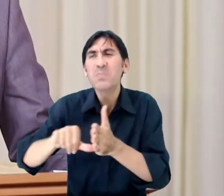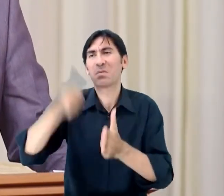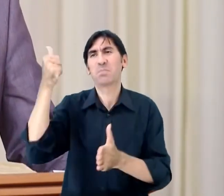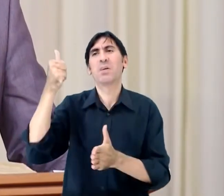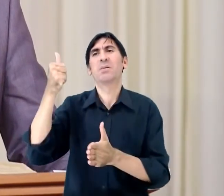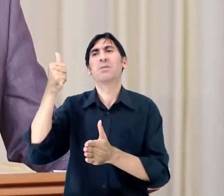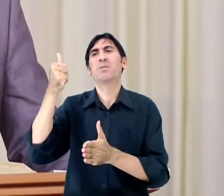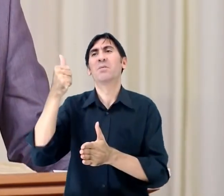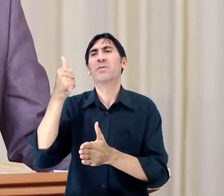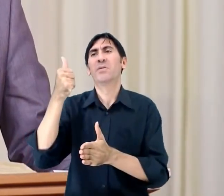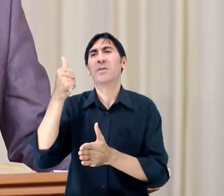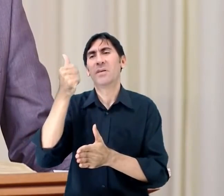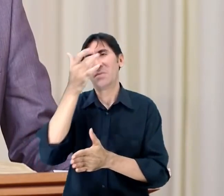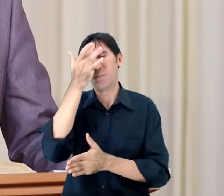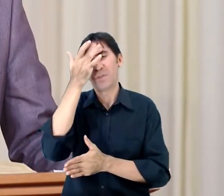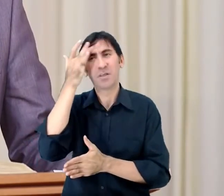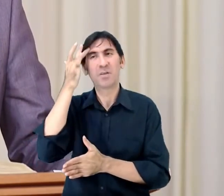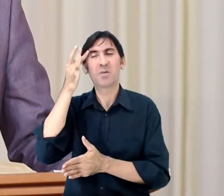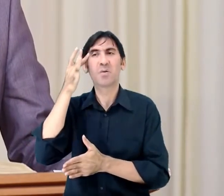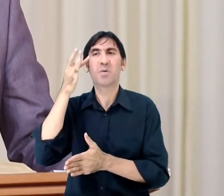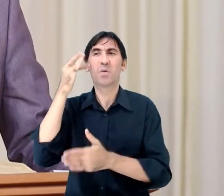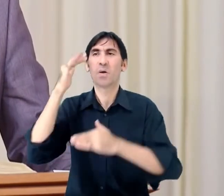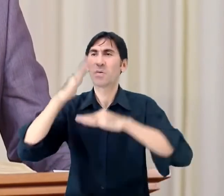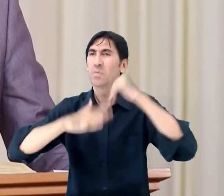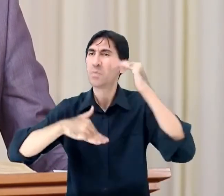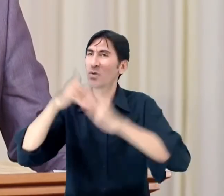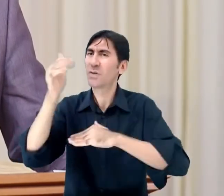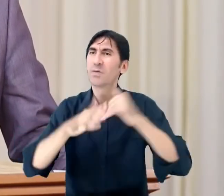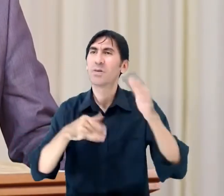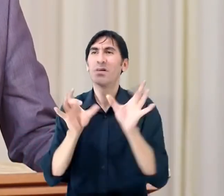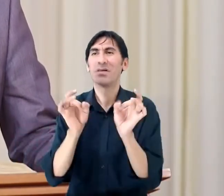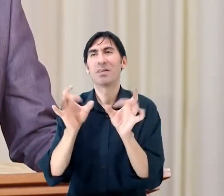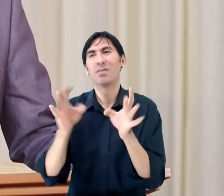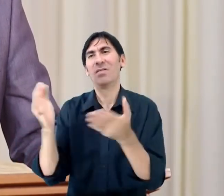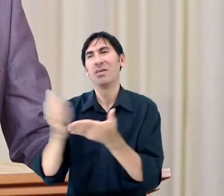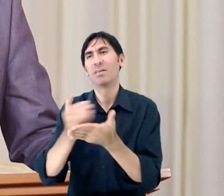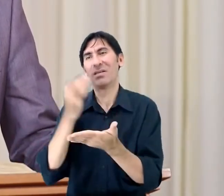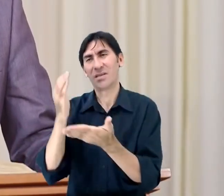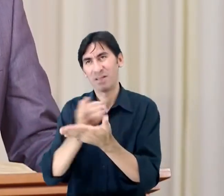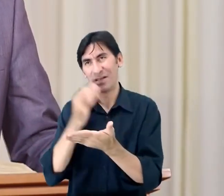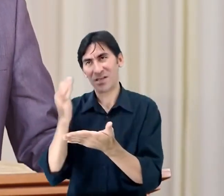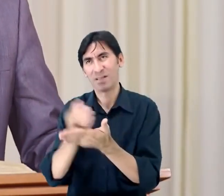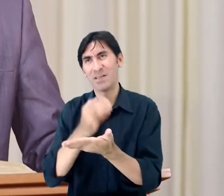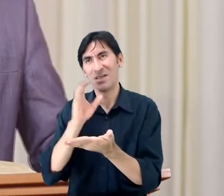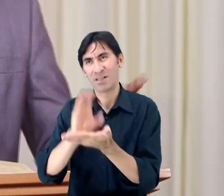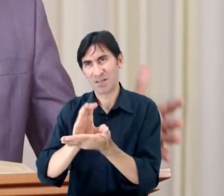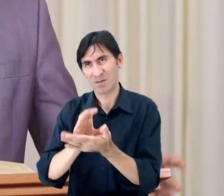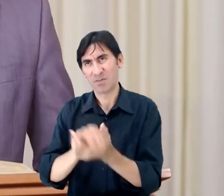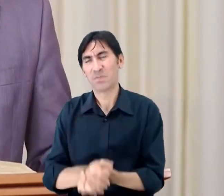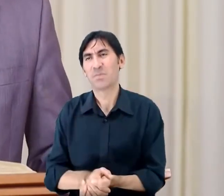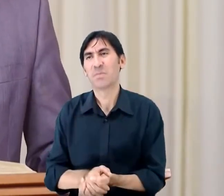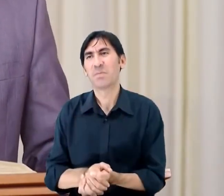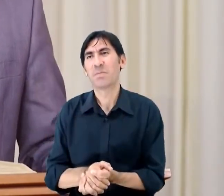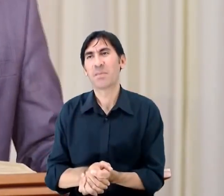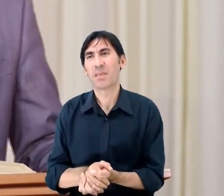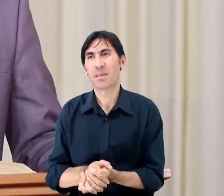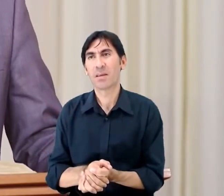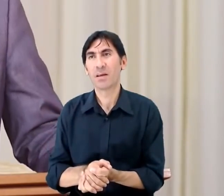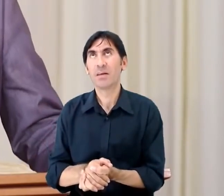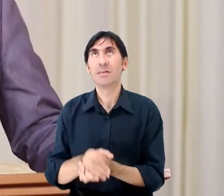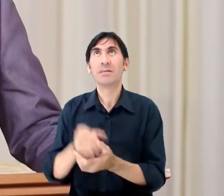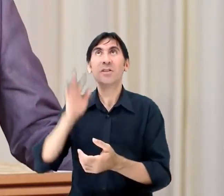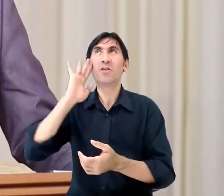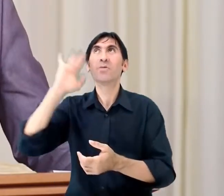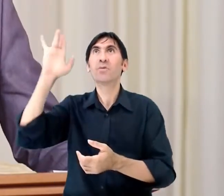colportor do povo adventista. Sim, alguém que queria ser um grande pregador